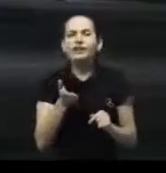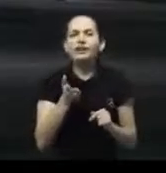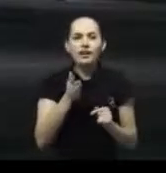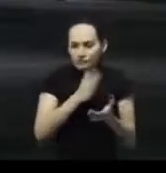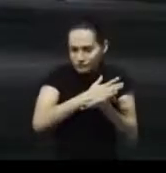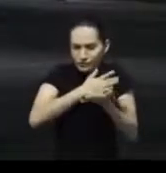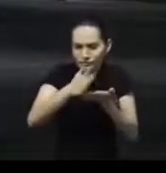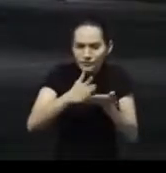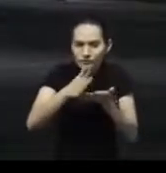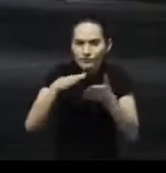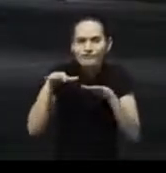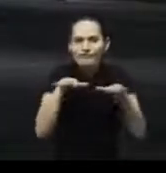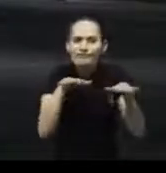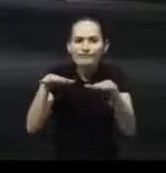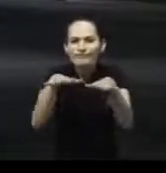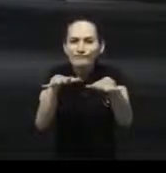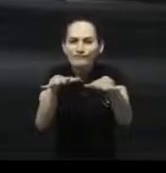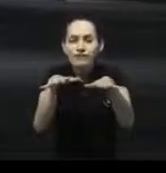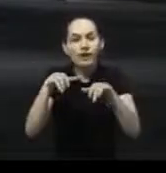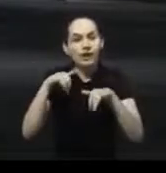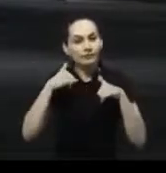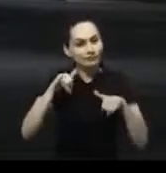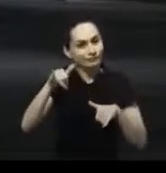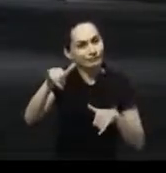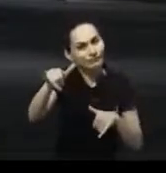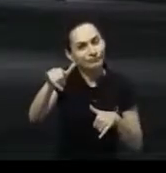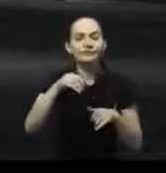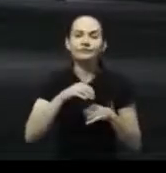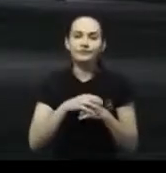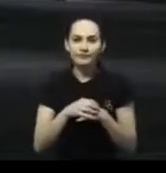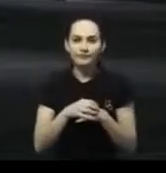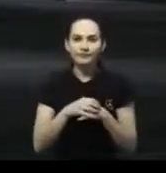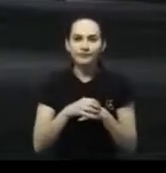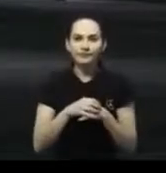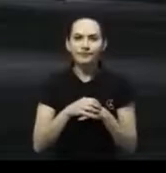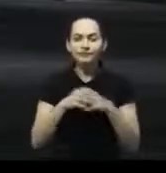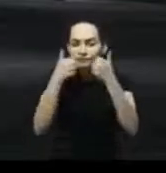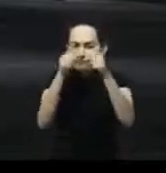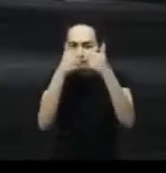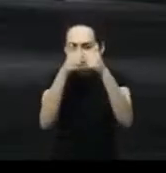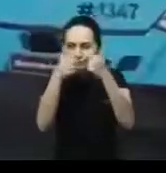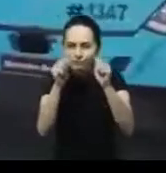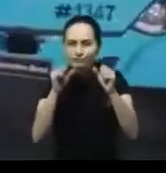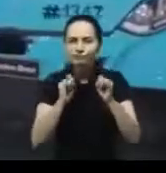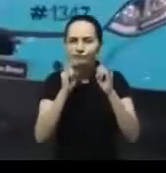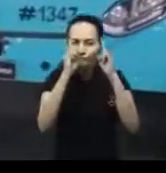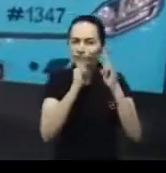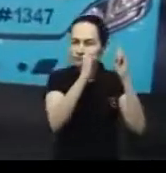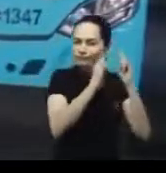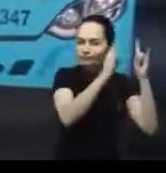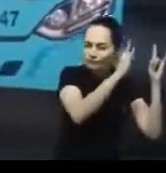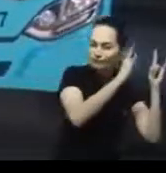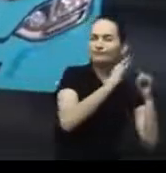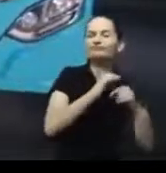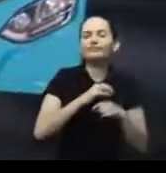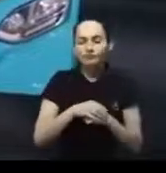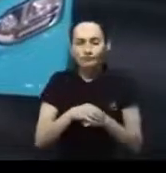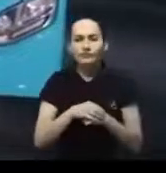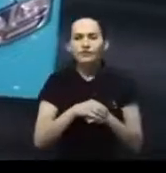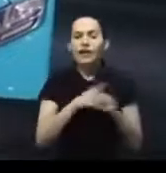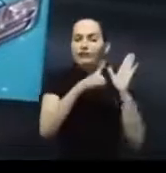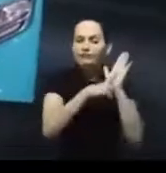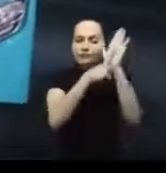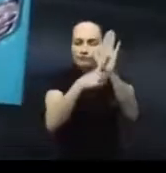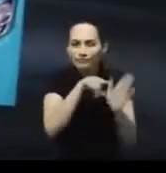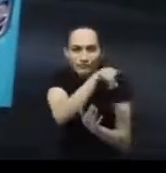rumo a mobilidade elétrica com chassi de ônibus urbano e o 500